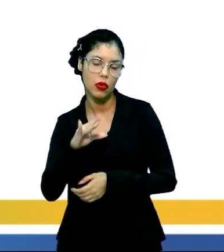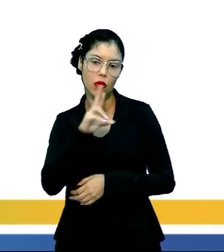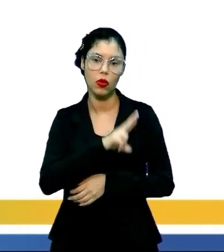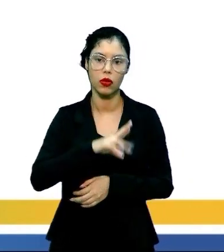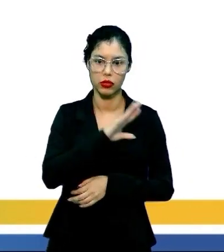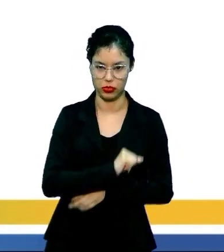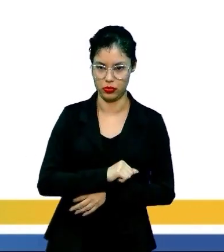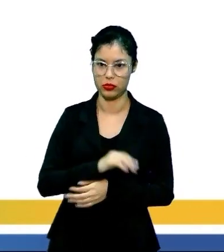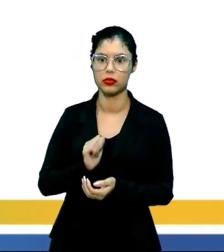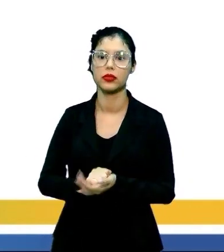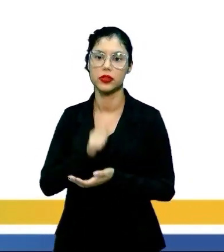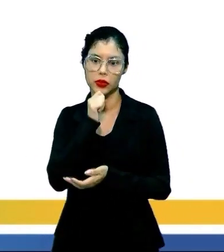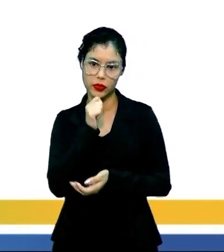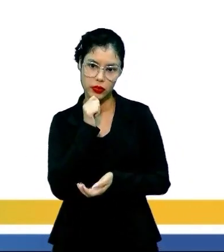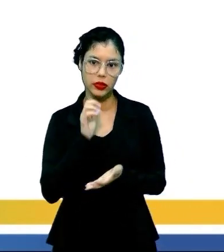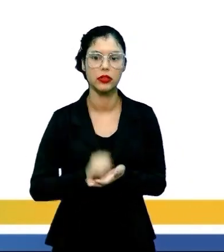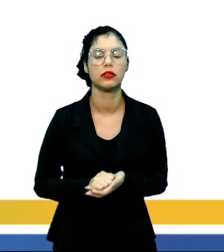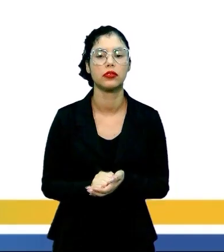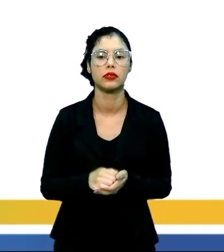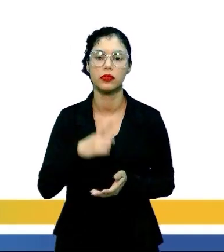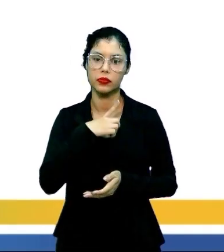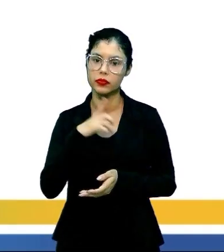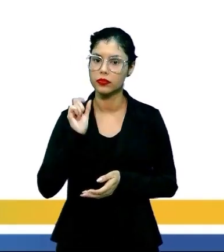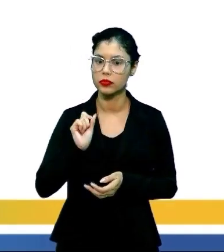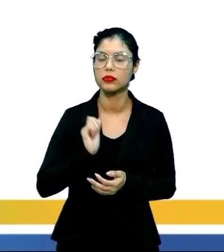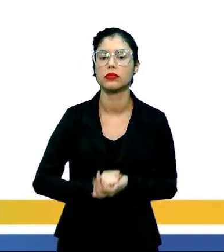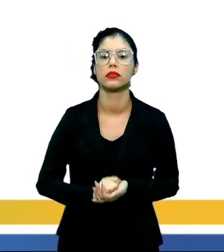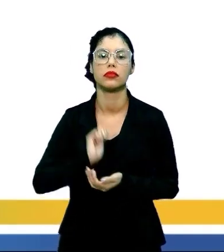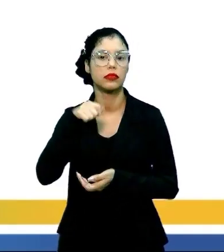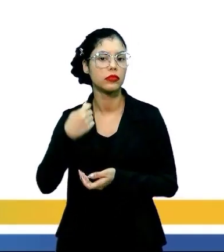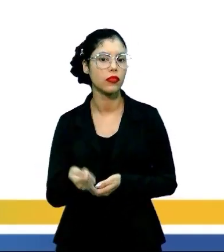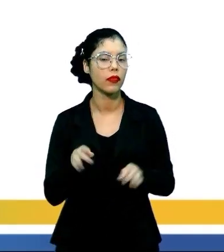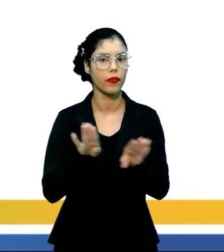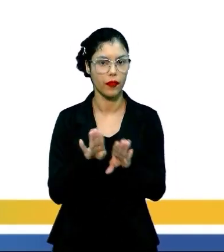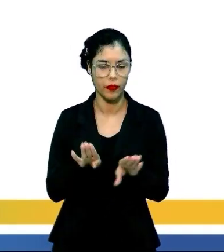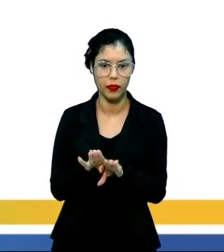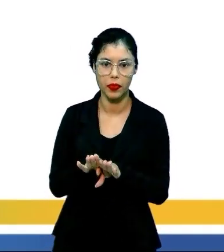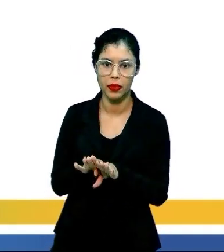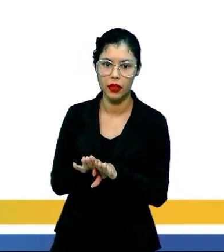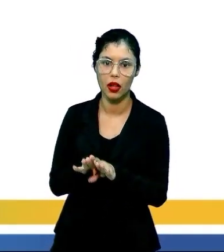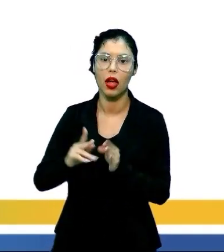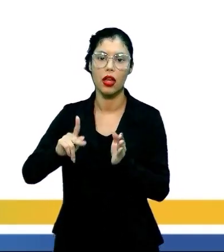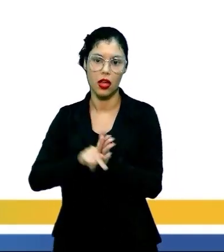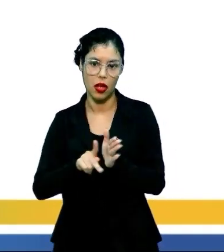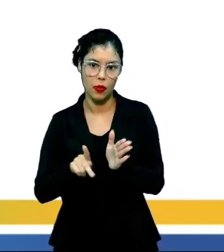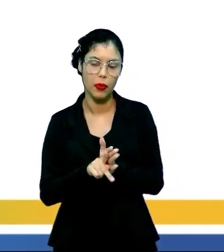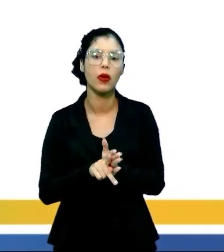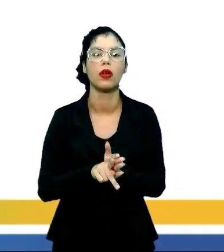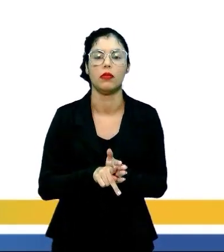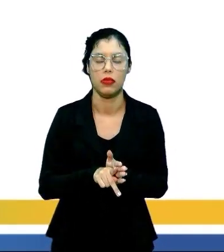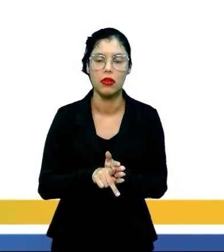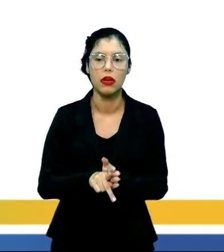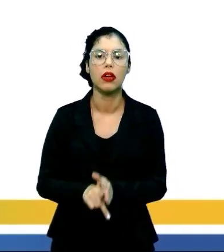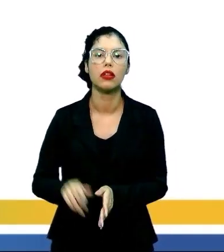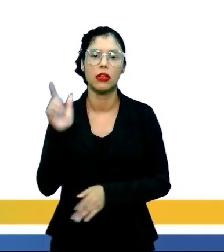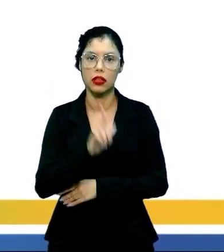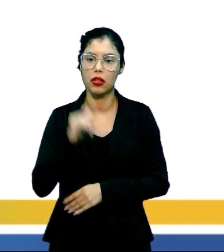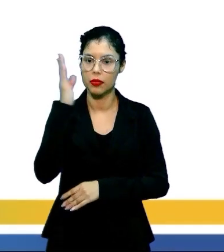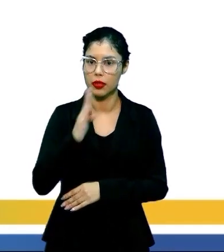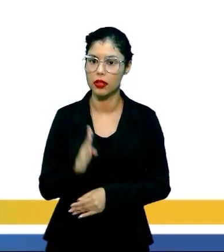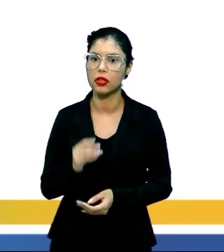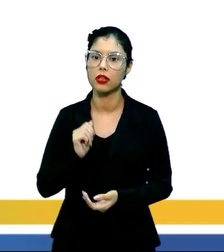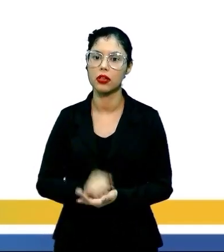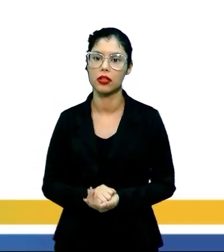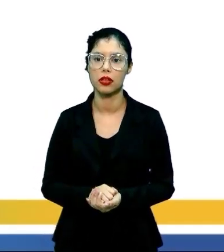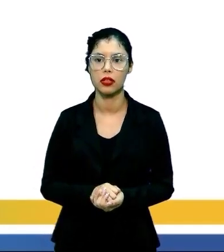de fato, aí, em que a gente tem um símbolo de nacionalidade, uma maturação da literatura brasileira. E aí a